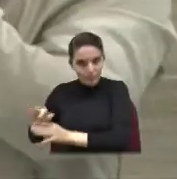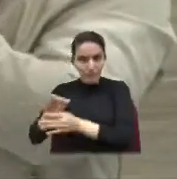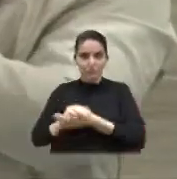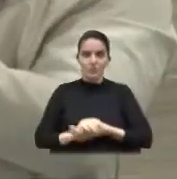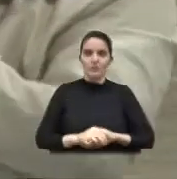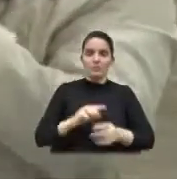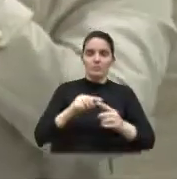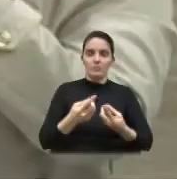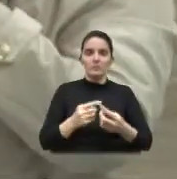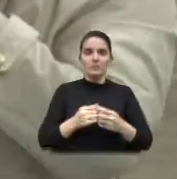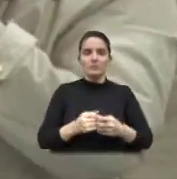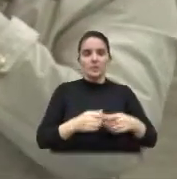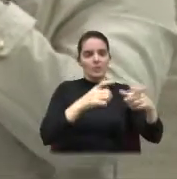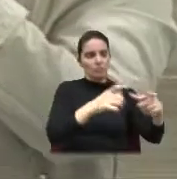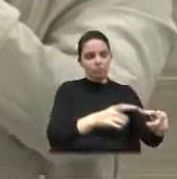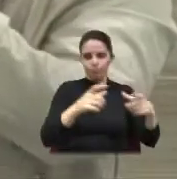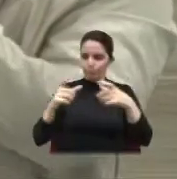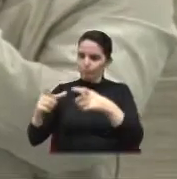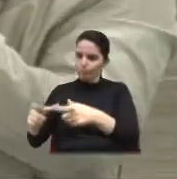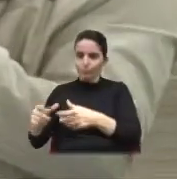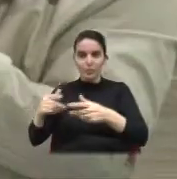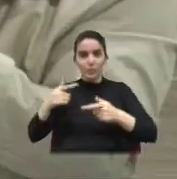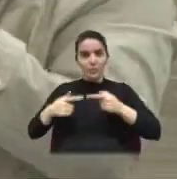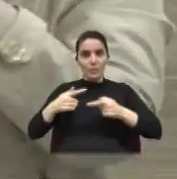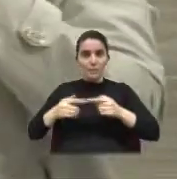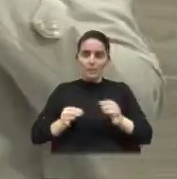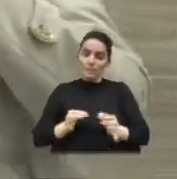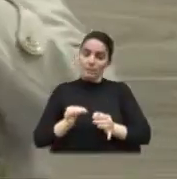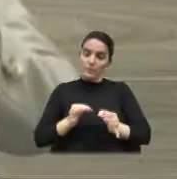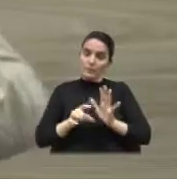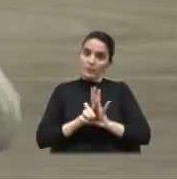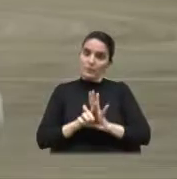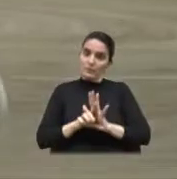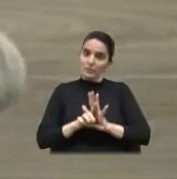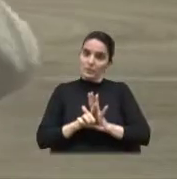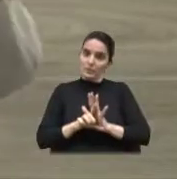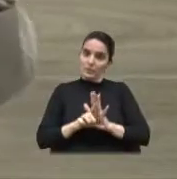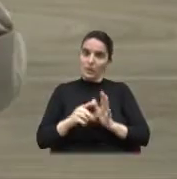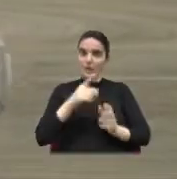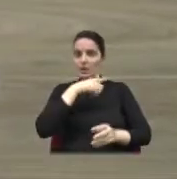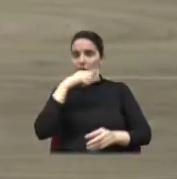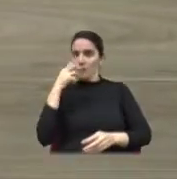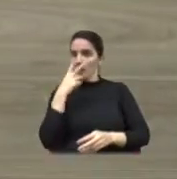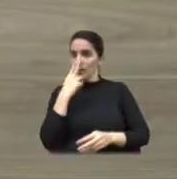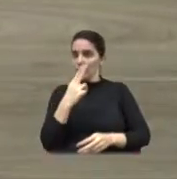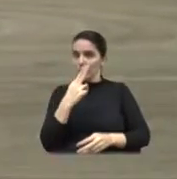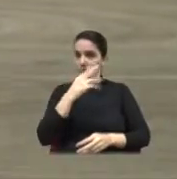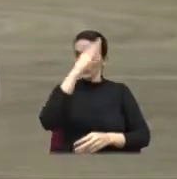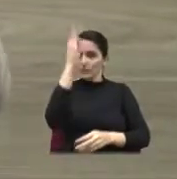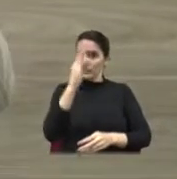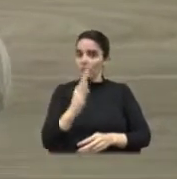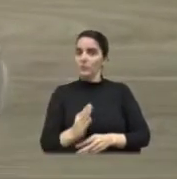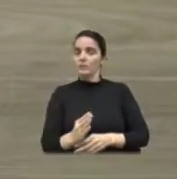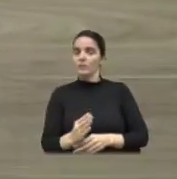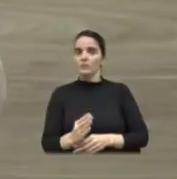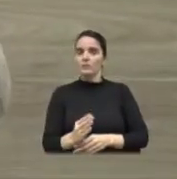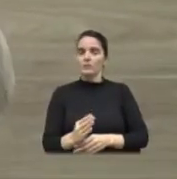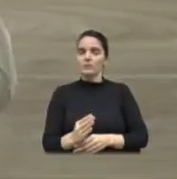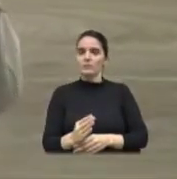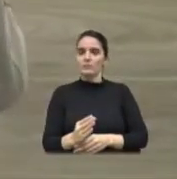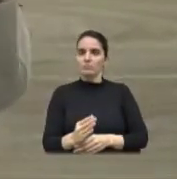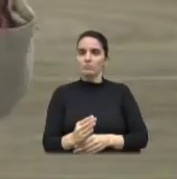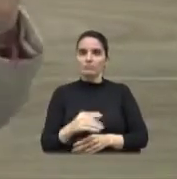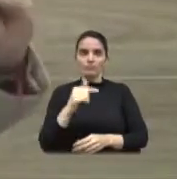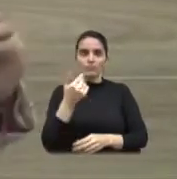determinadas discussões, determinados projetos de lei, eu acho que o Brasil, a população de uma forma geral, exatamente, ela